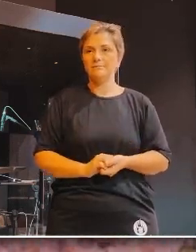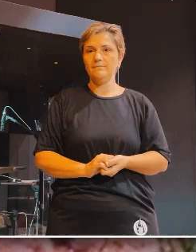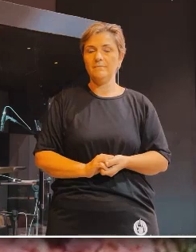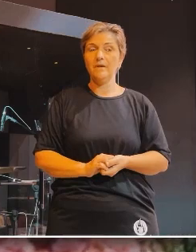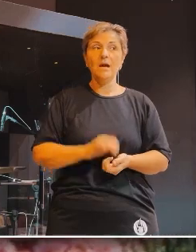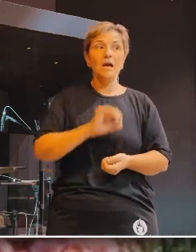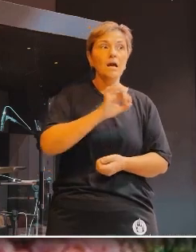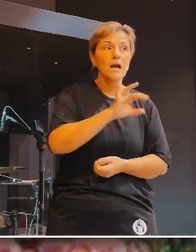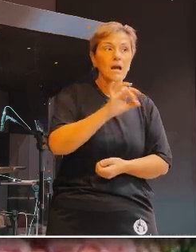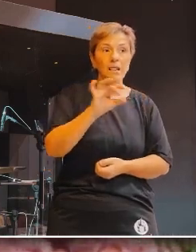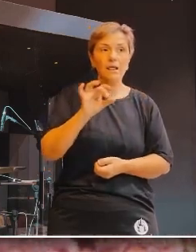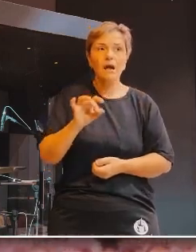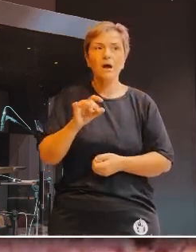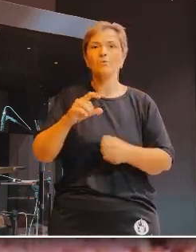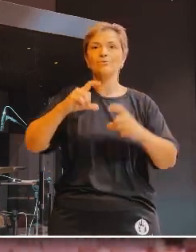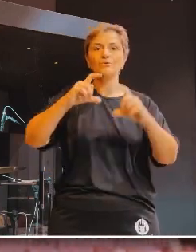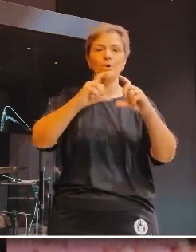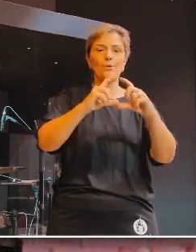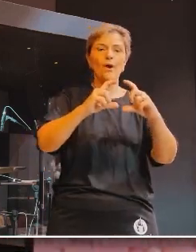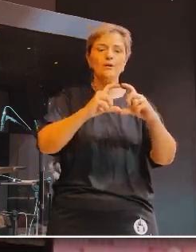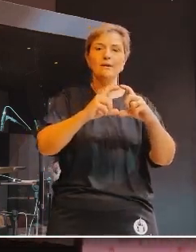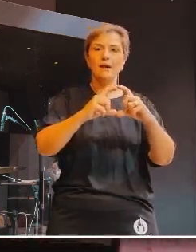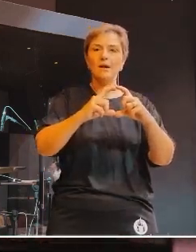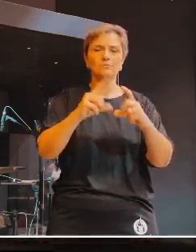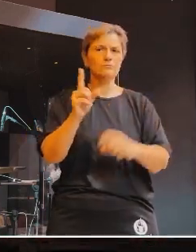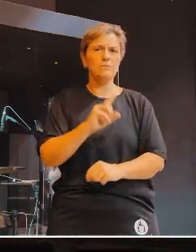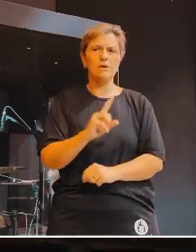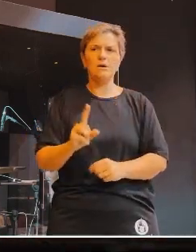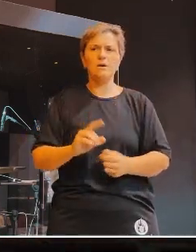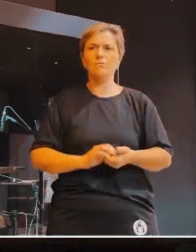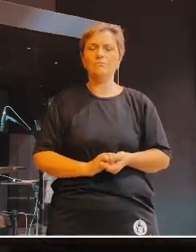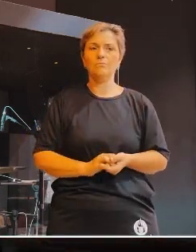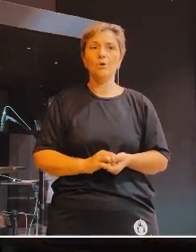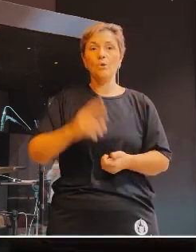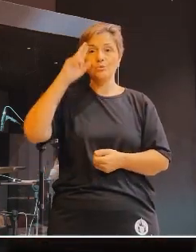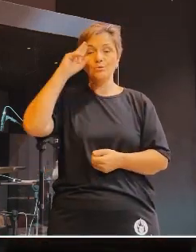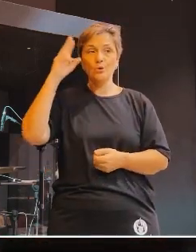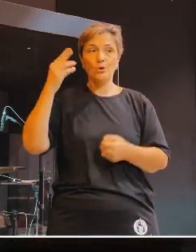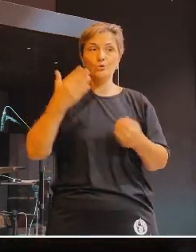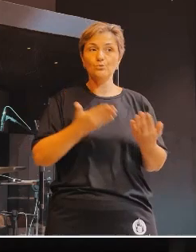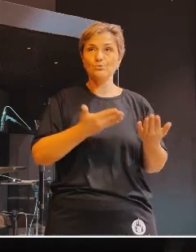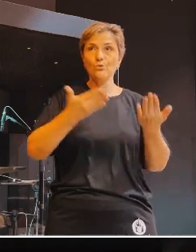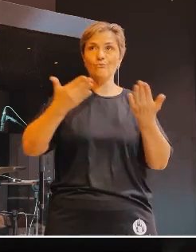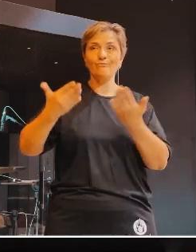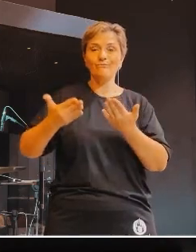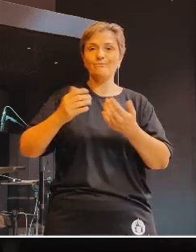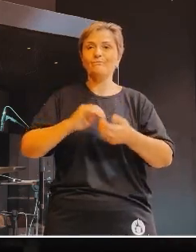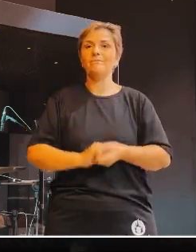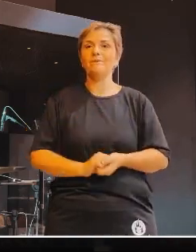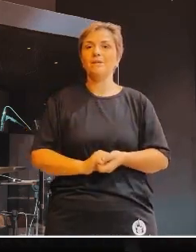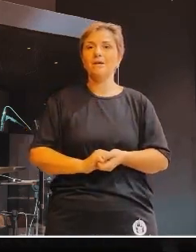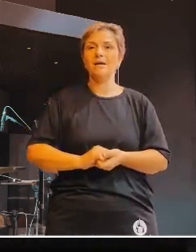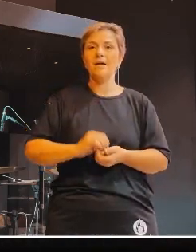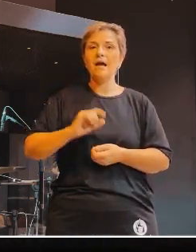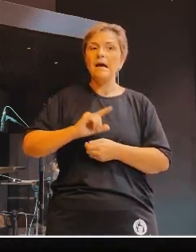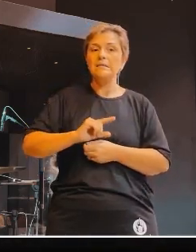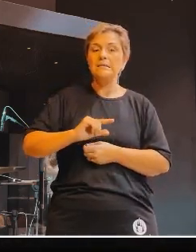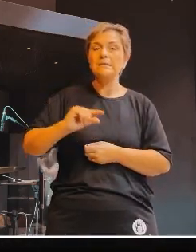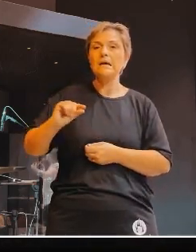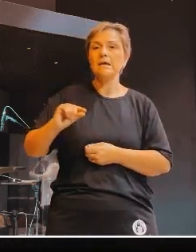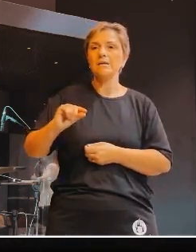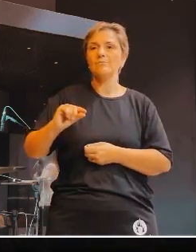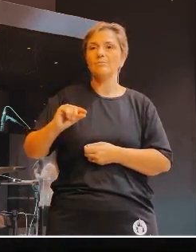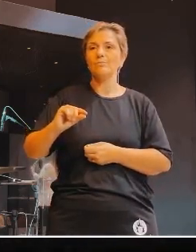cada um no seu quadrado. Não, o Senhor nos convoca a sairmos